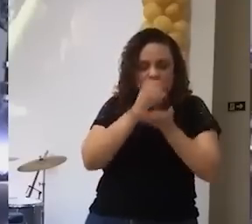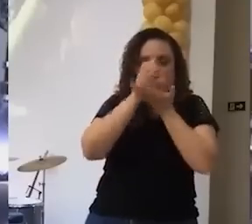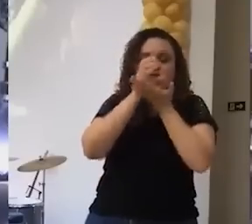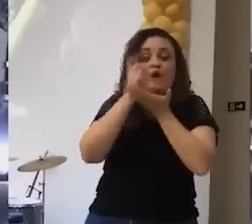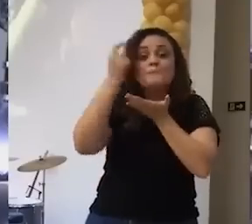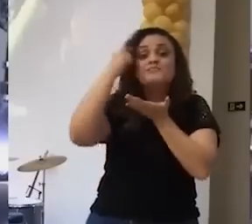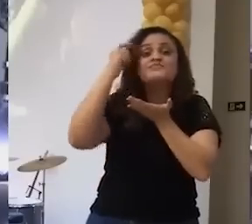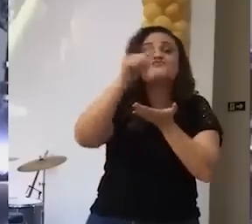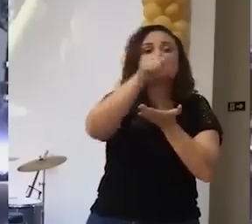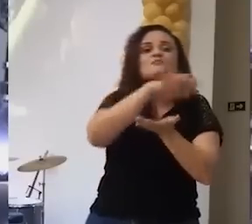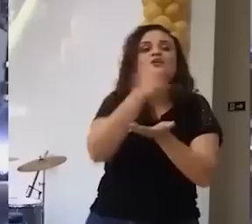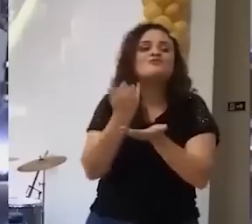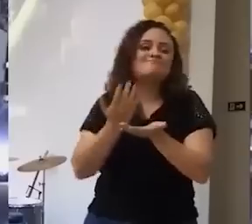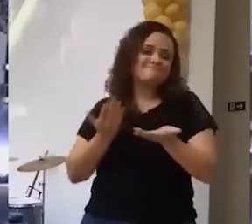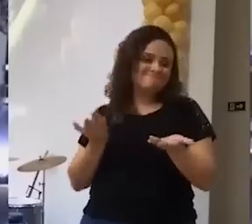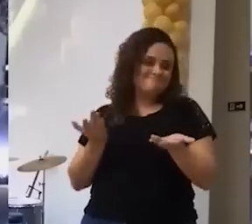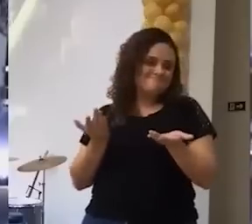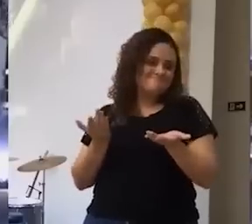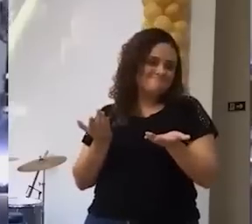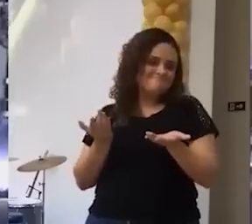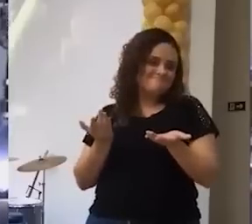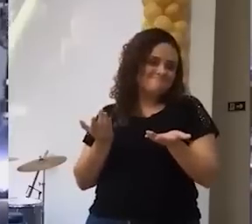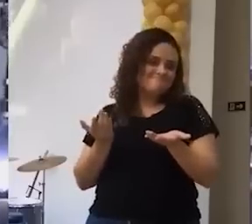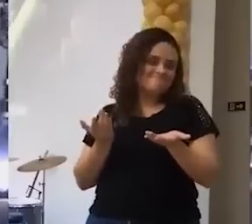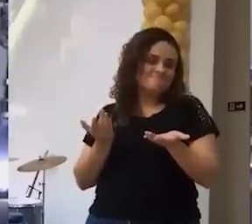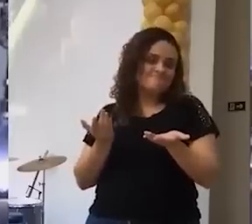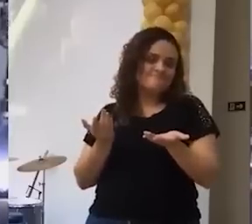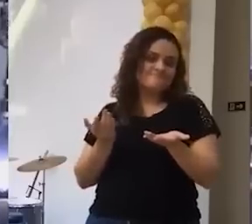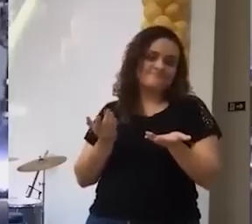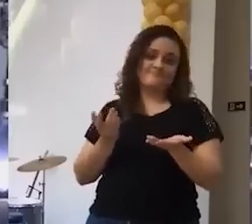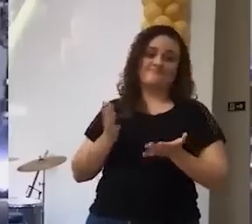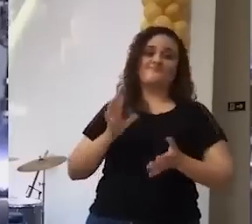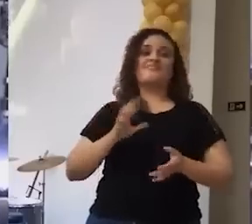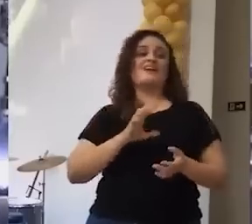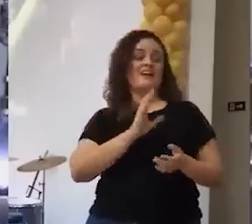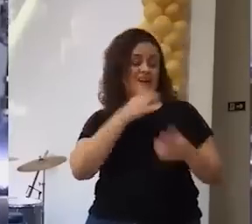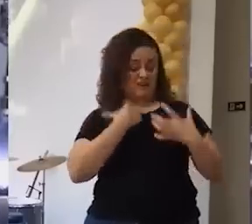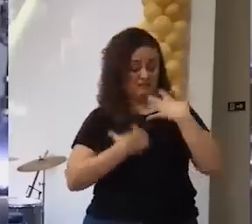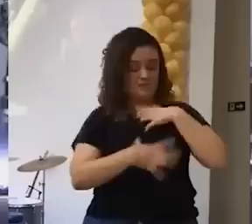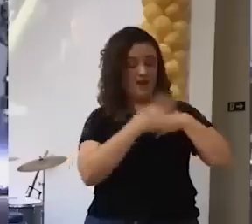A mágoa é autofagia, é autodestruição.